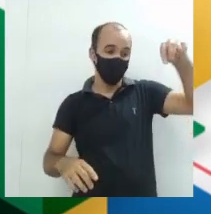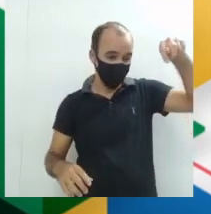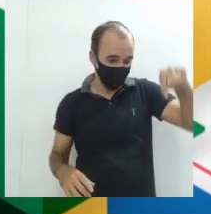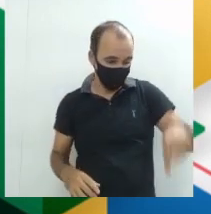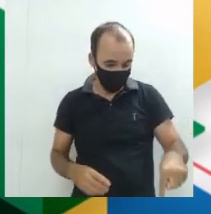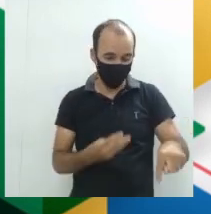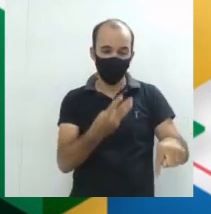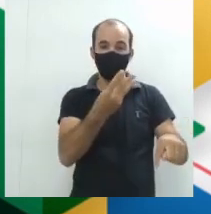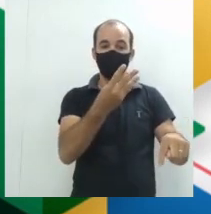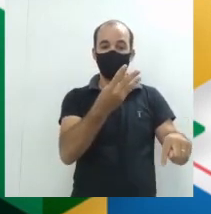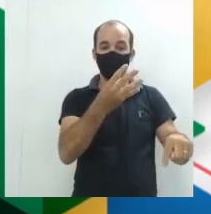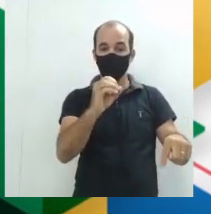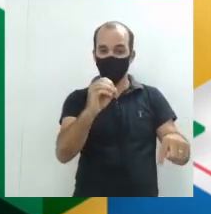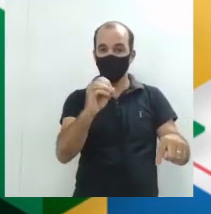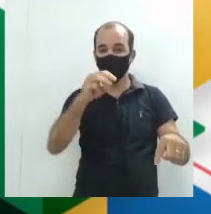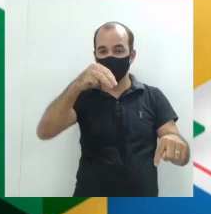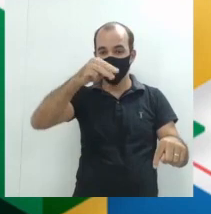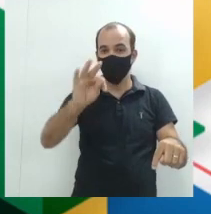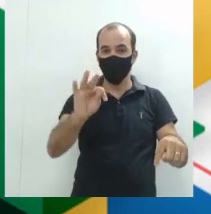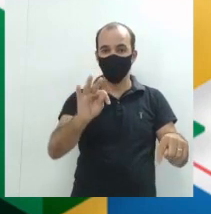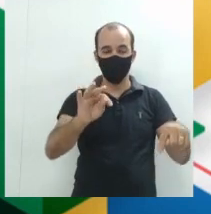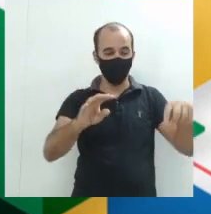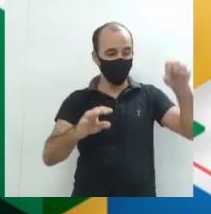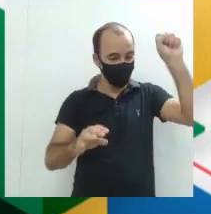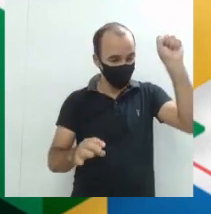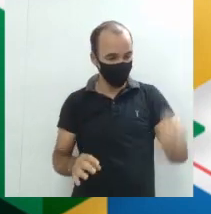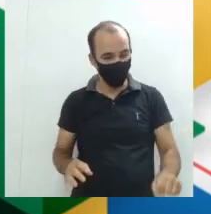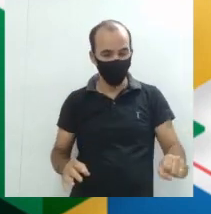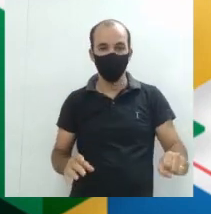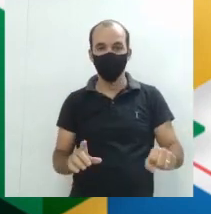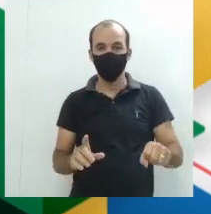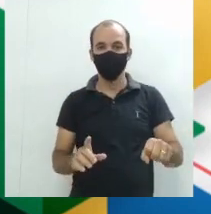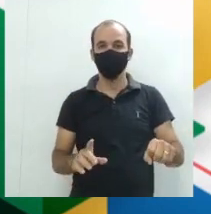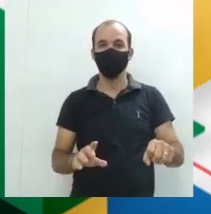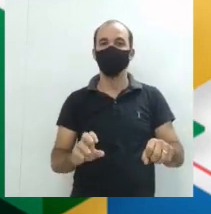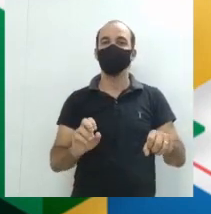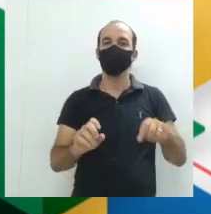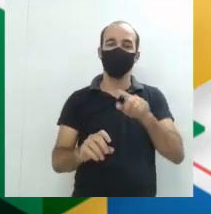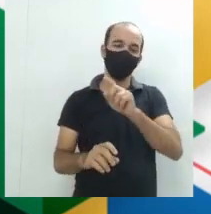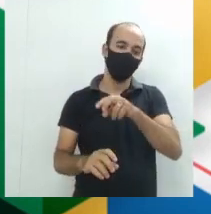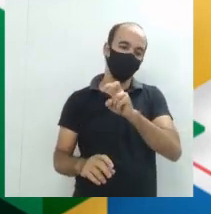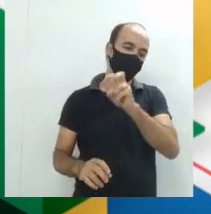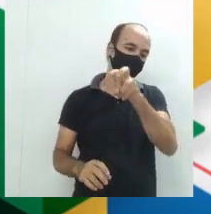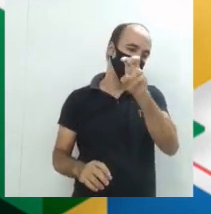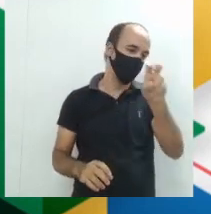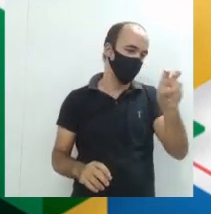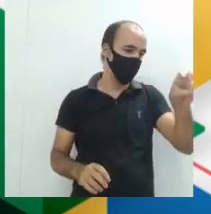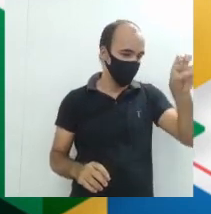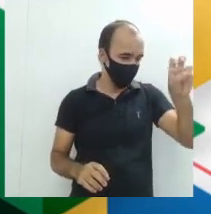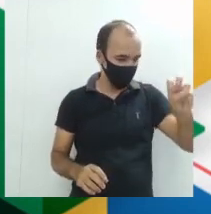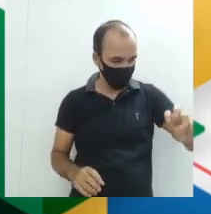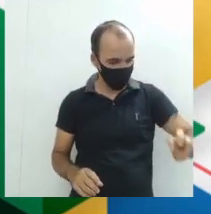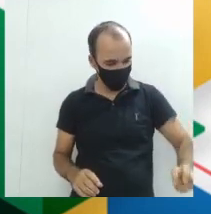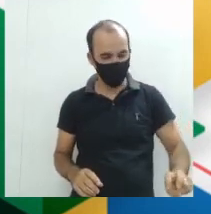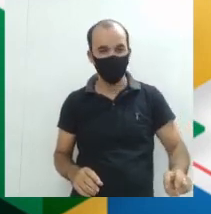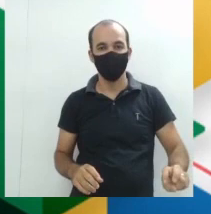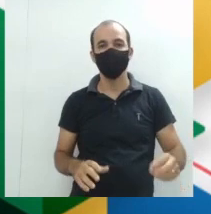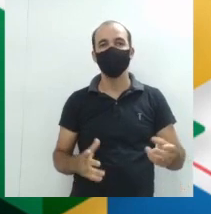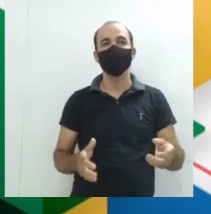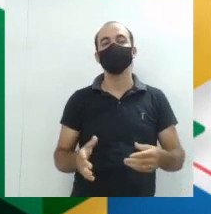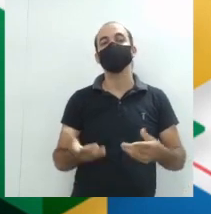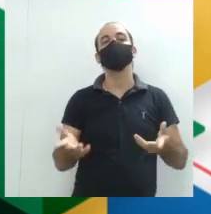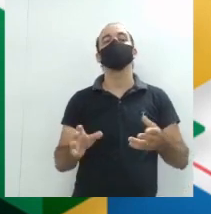a perguntinha que não quer calar? Ei, represente os